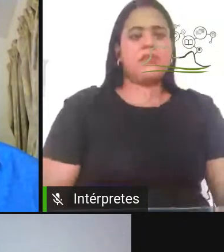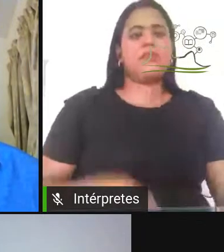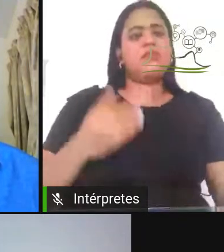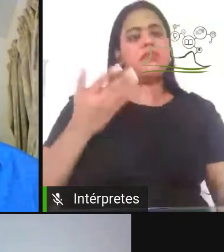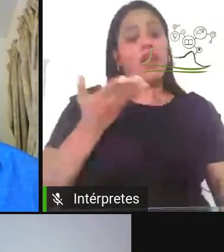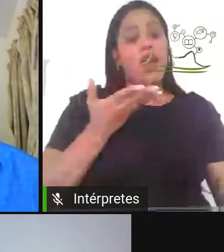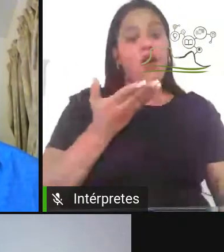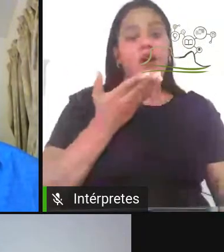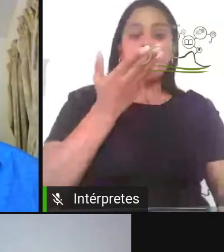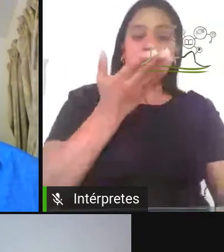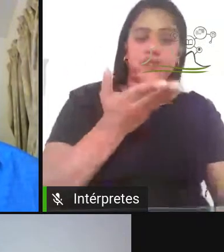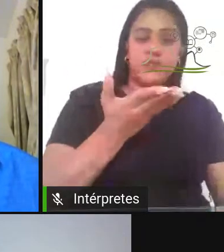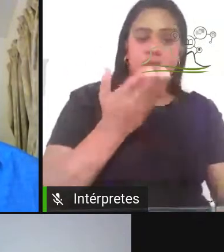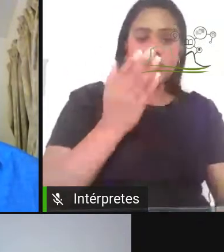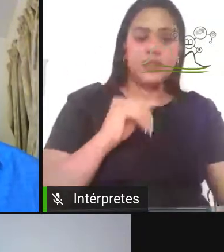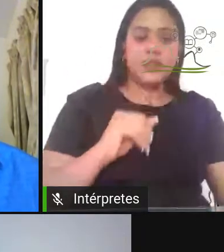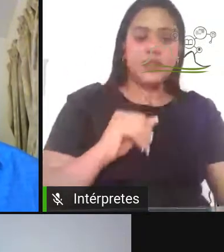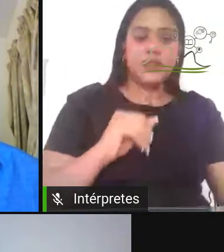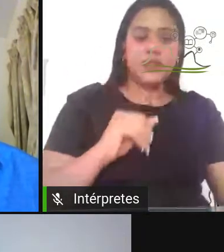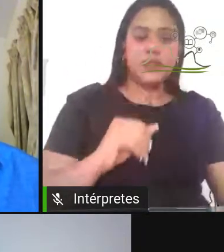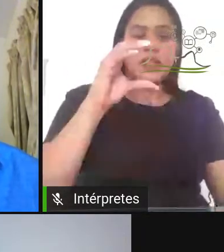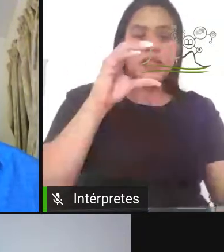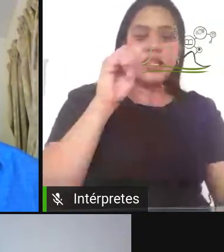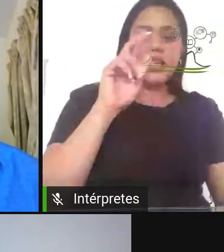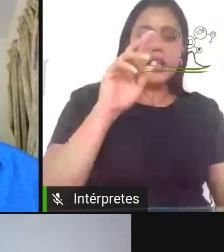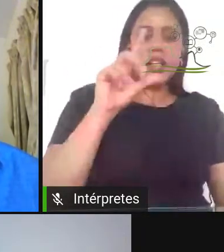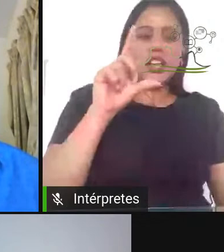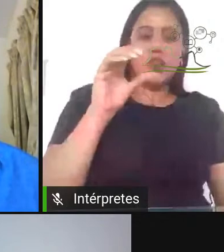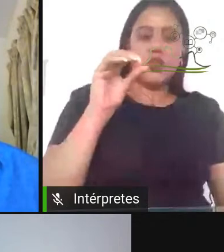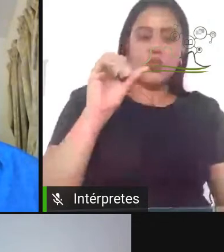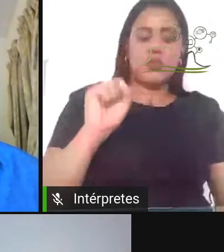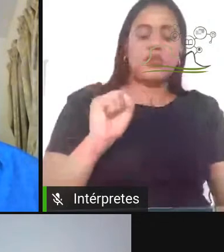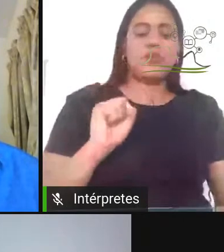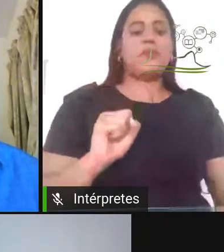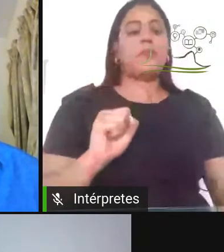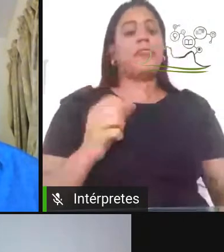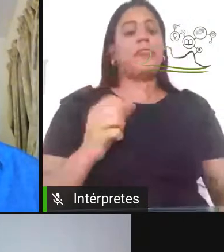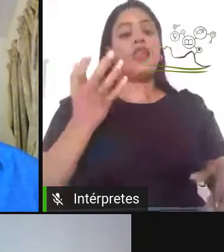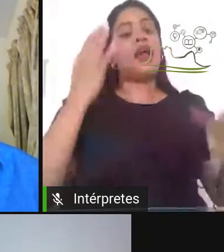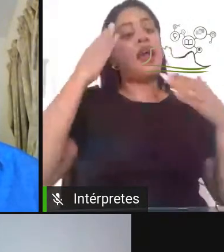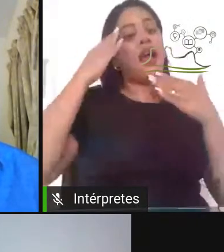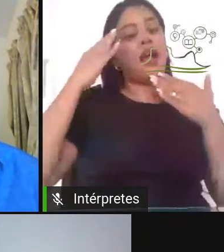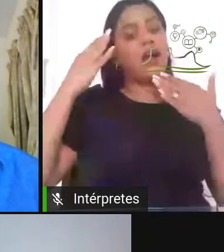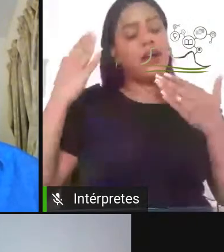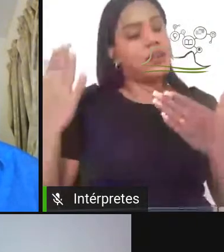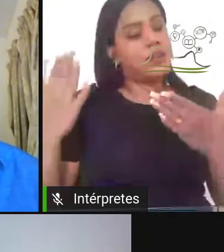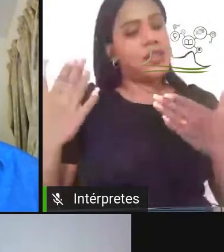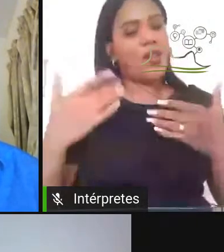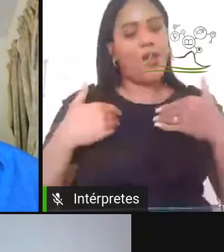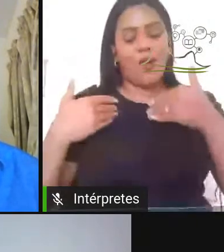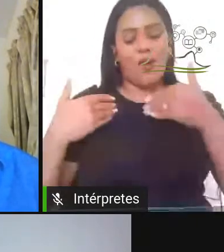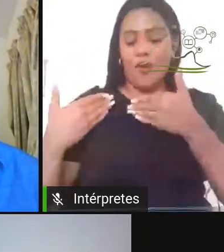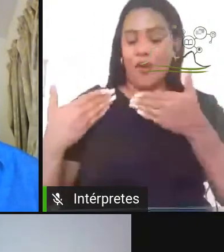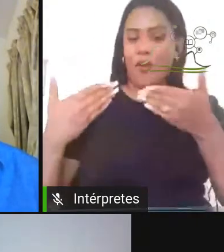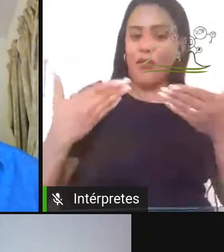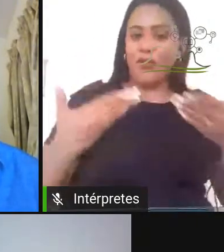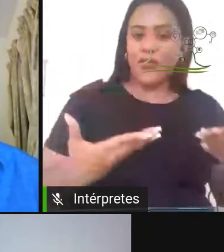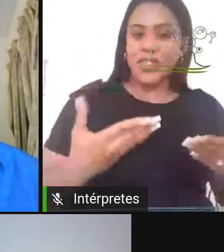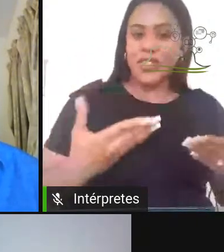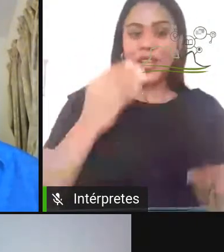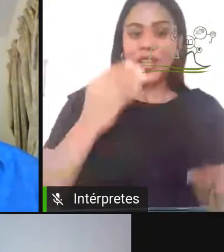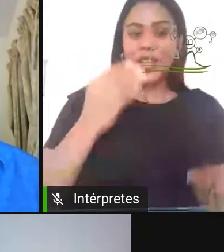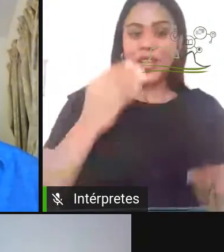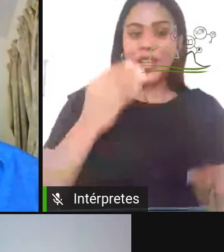Tá. Antes de mais, eu gostaria de agradecer o convite e agradecer a oportunidade e cumprimentar a toda a gente que está ligada